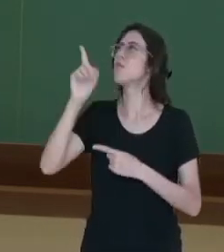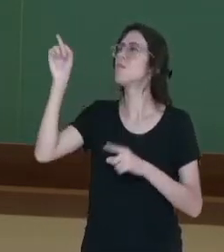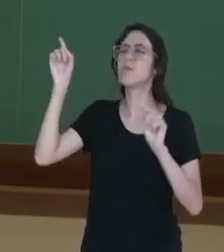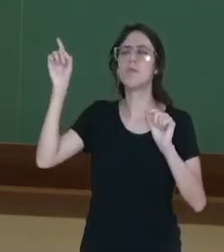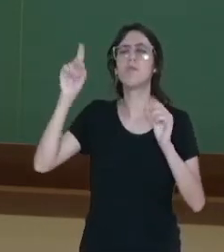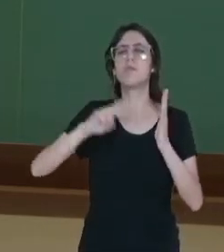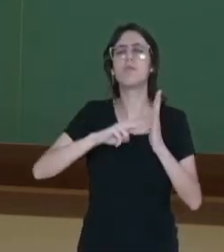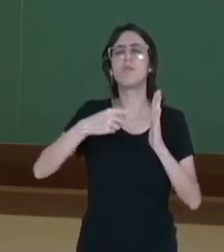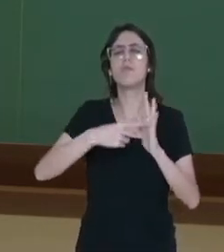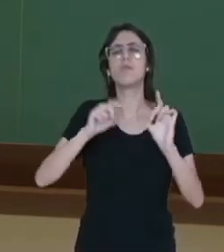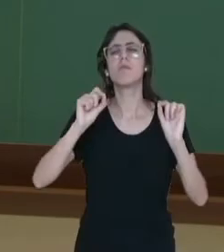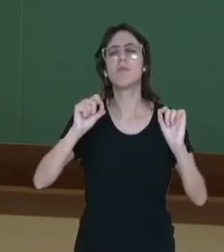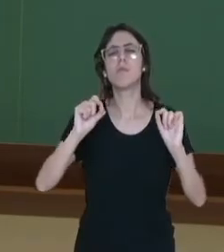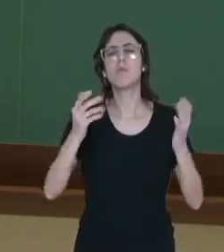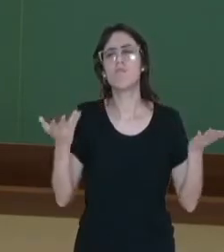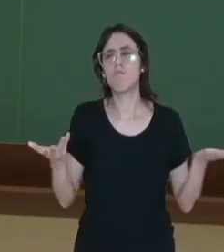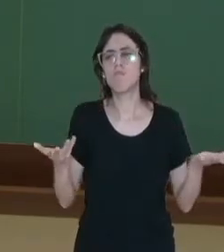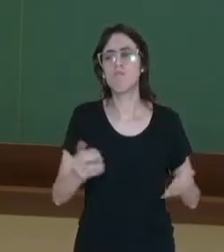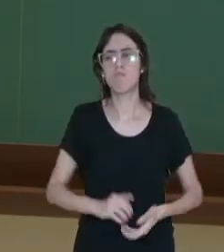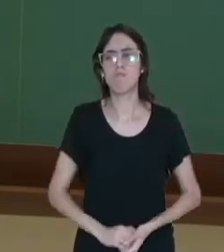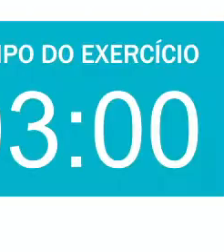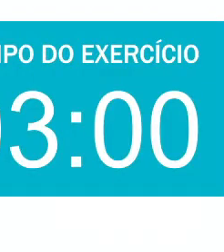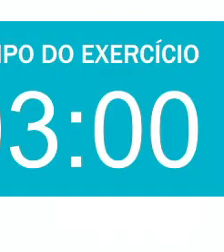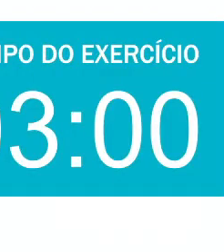economia brasileira neste período mostrado?